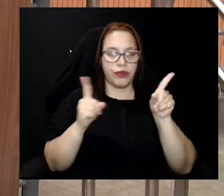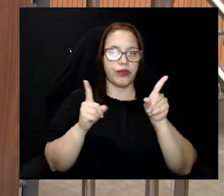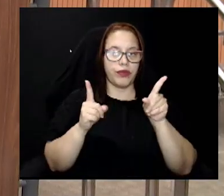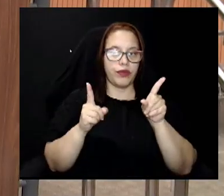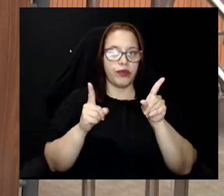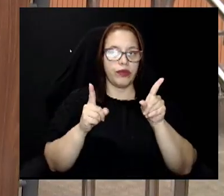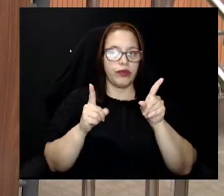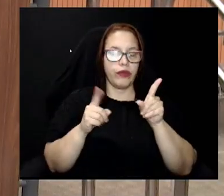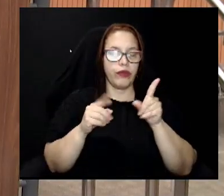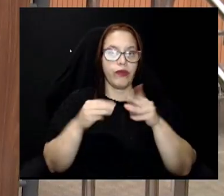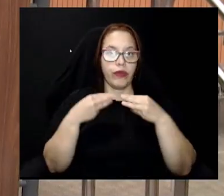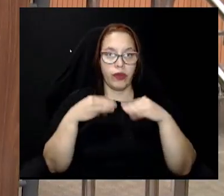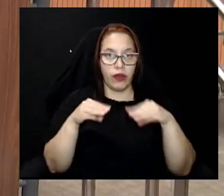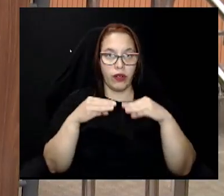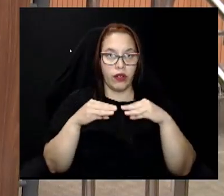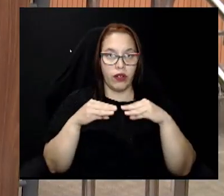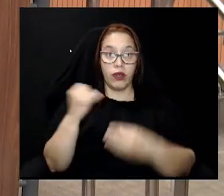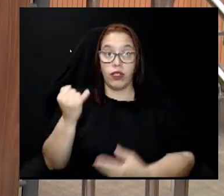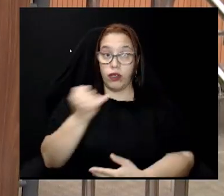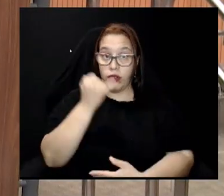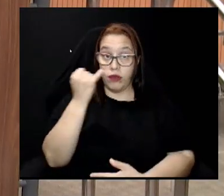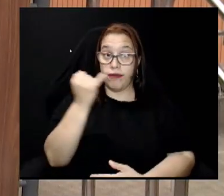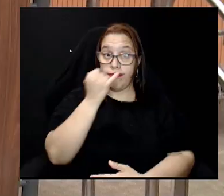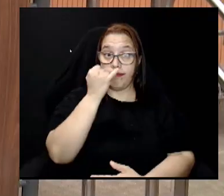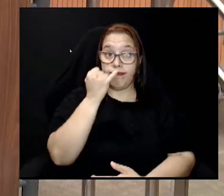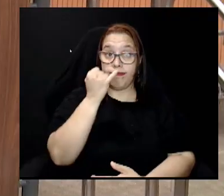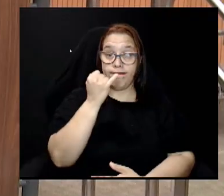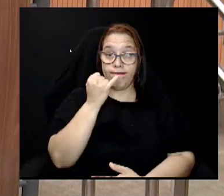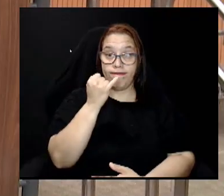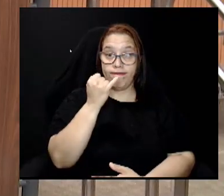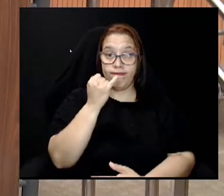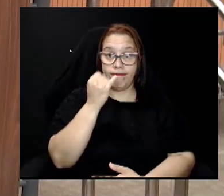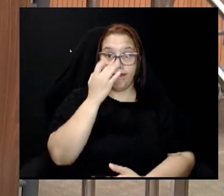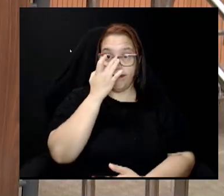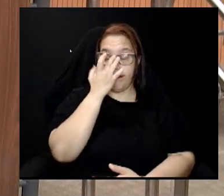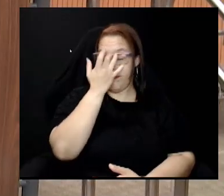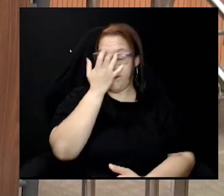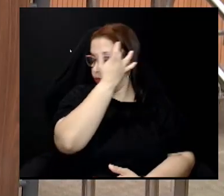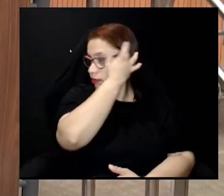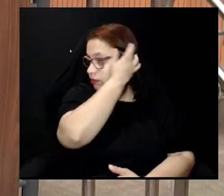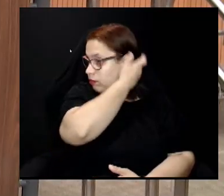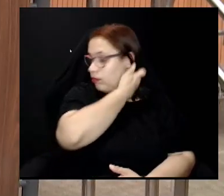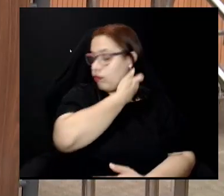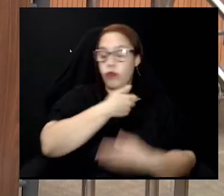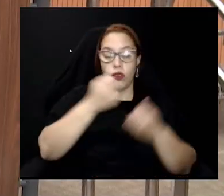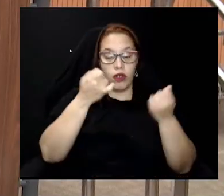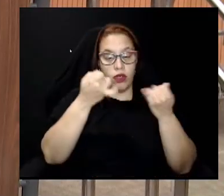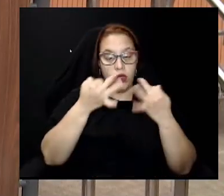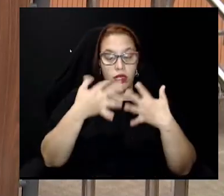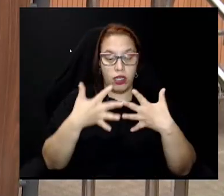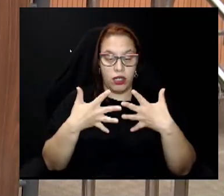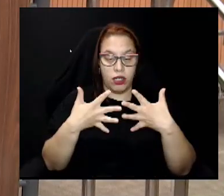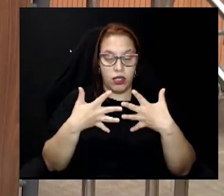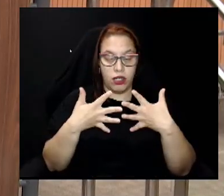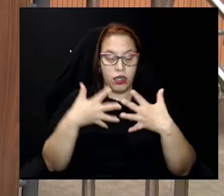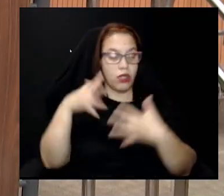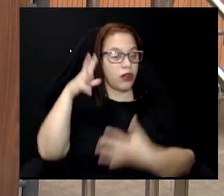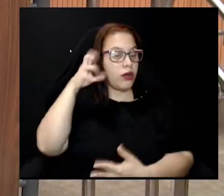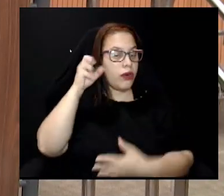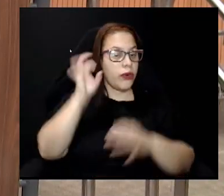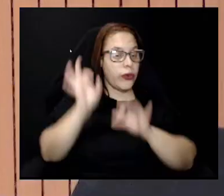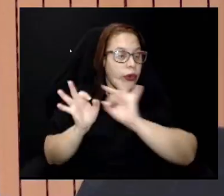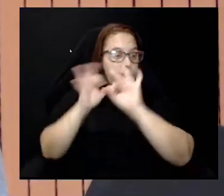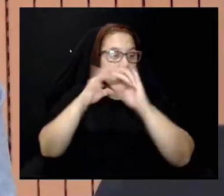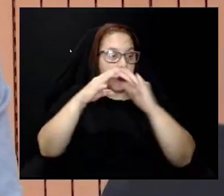mensagem importante é a gente explicar a quem nos ouve, aos nossos telespectadores, que